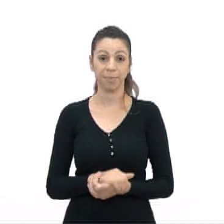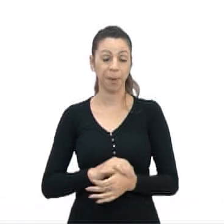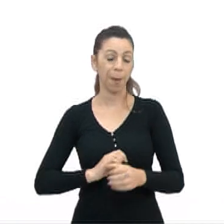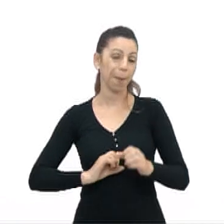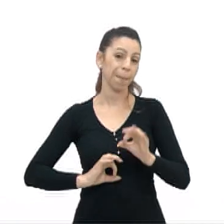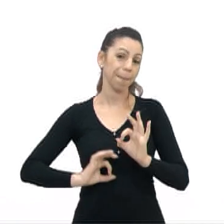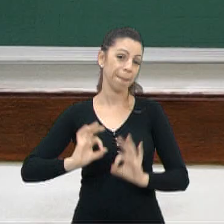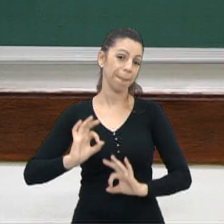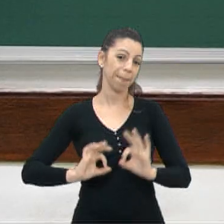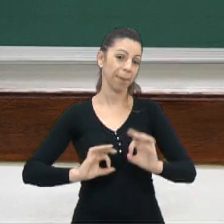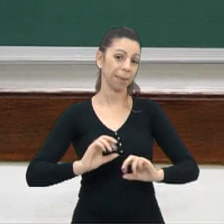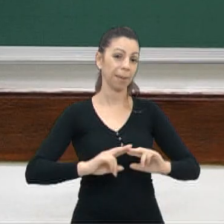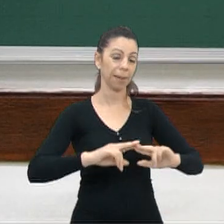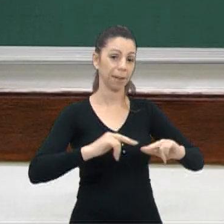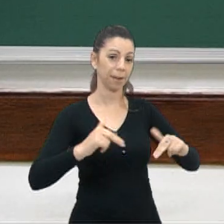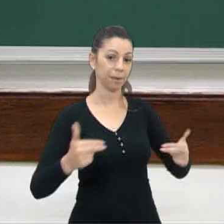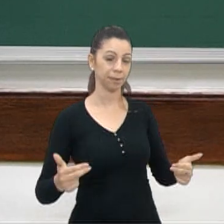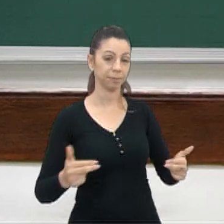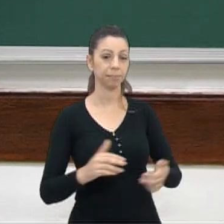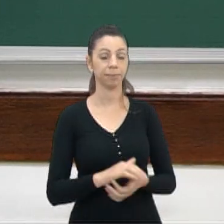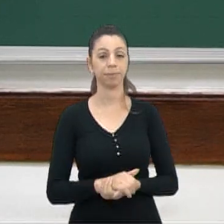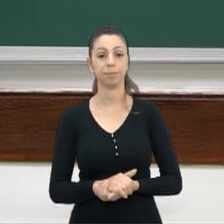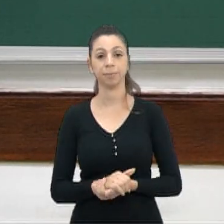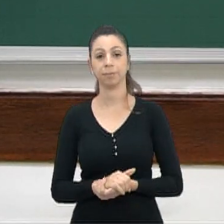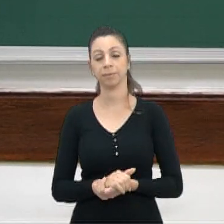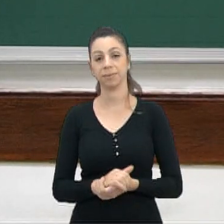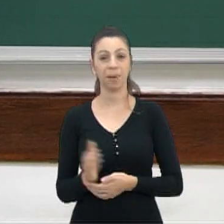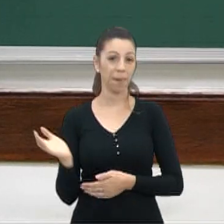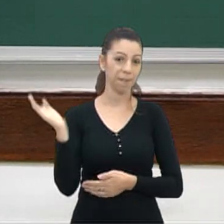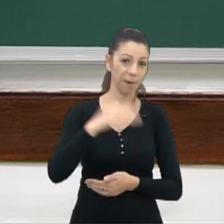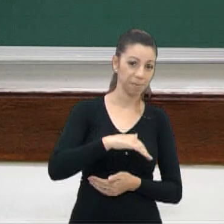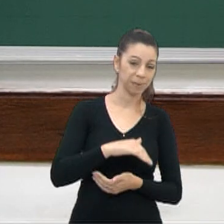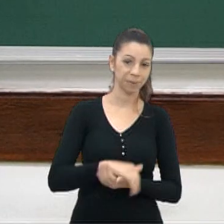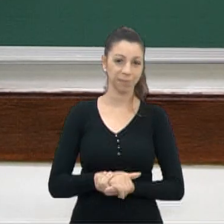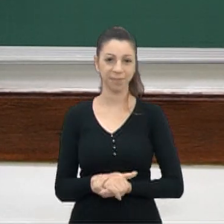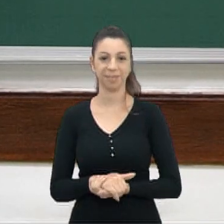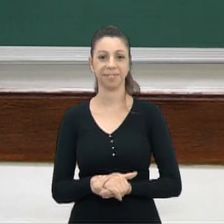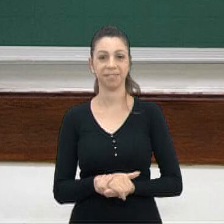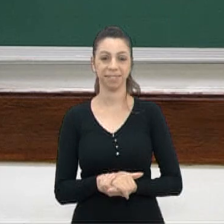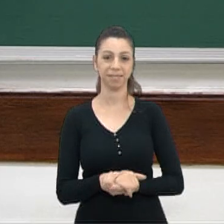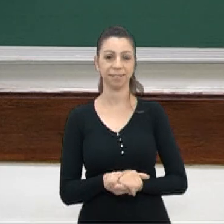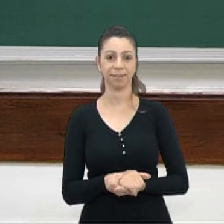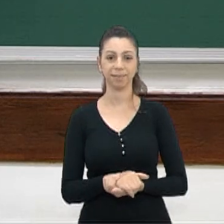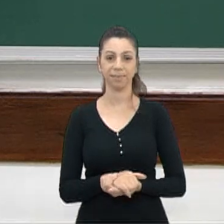Preparem os seus exercícios, os seus materiais. Vamos lá!